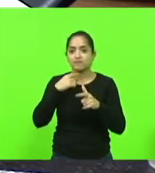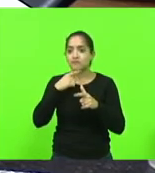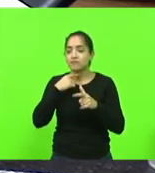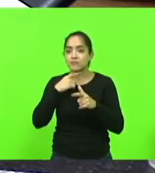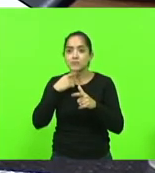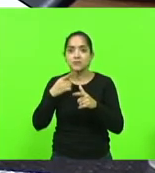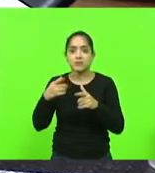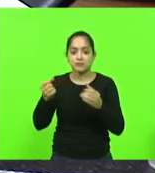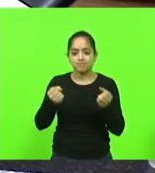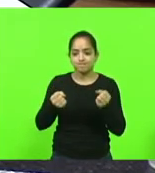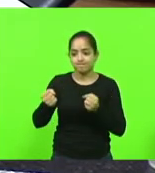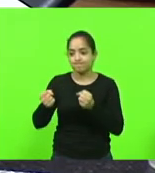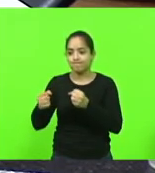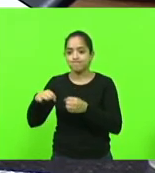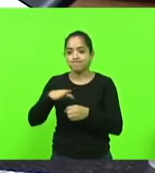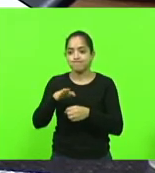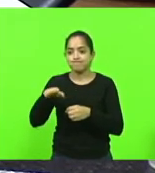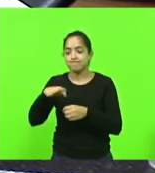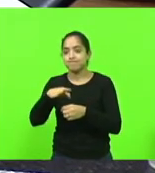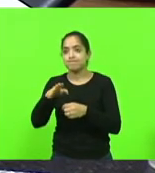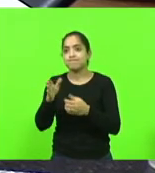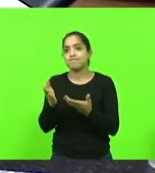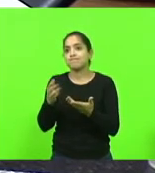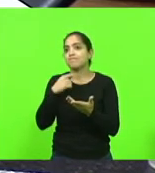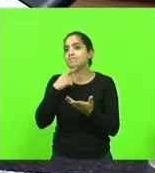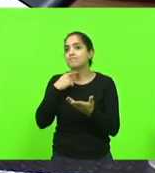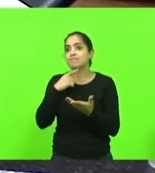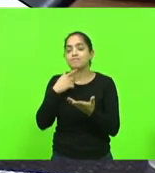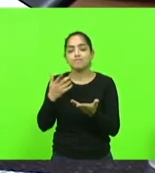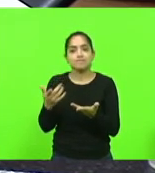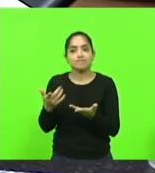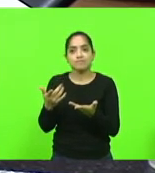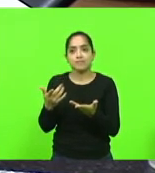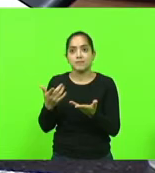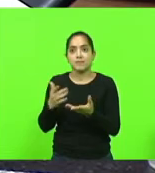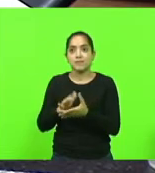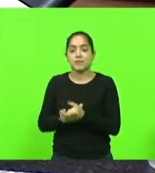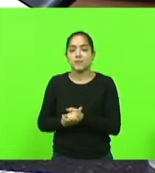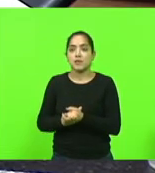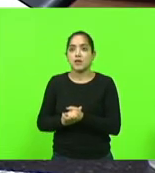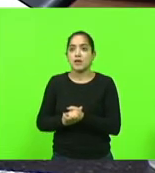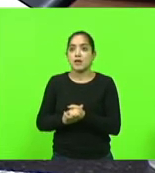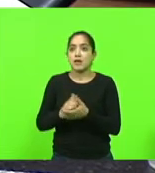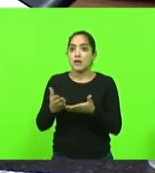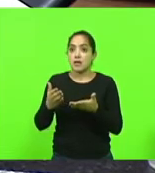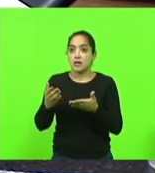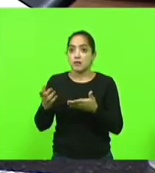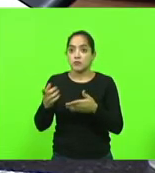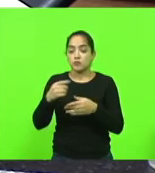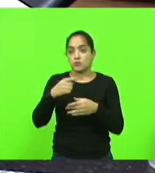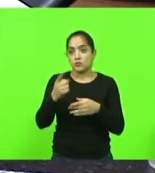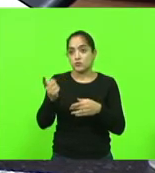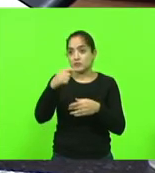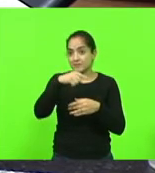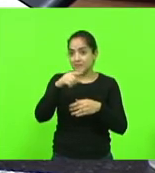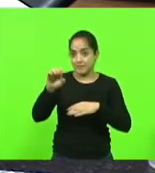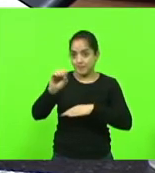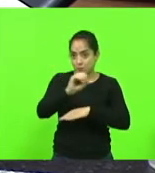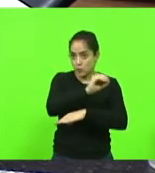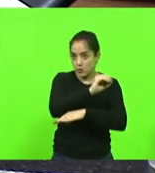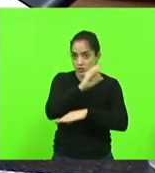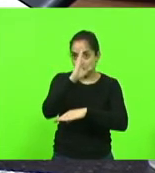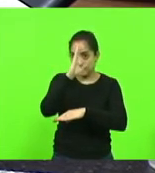como rodar. Você, é muito comum no trajeto no Oeste, principalmente,